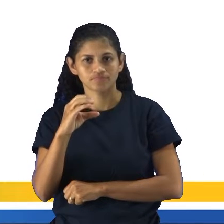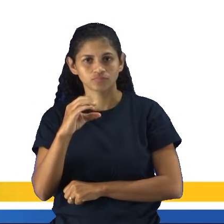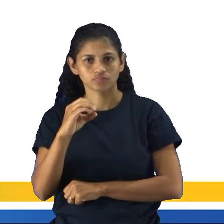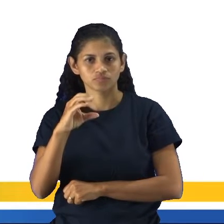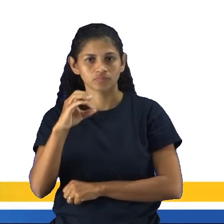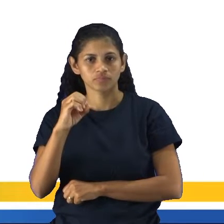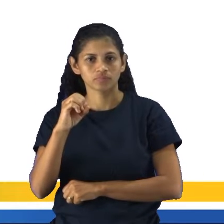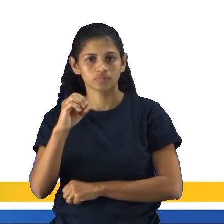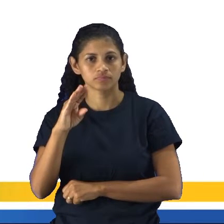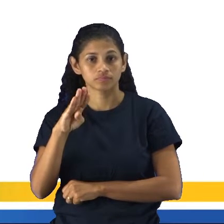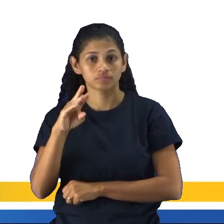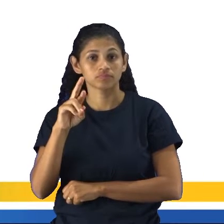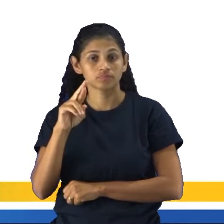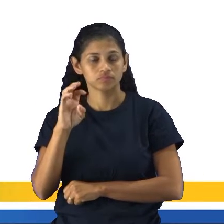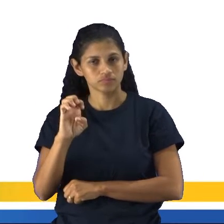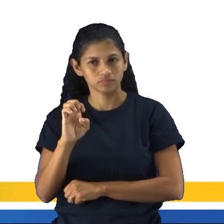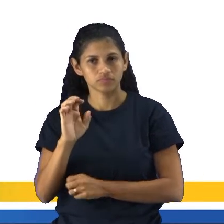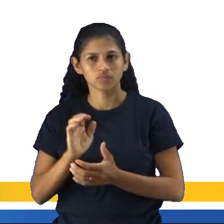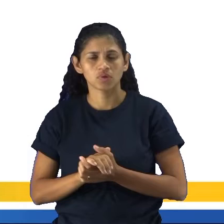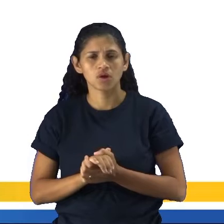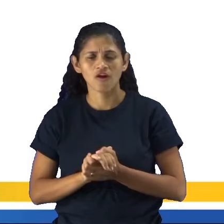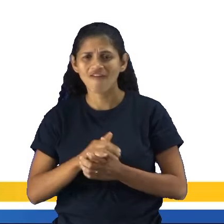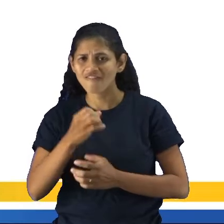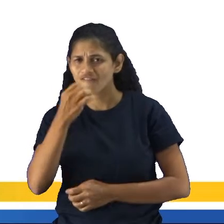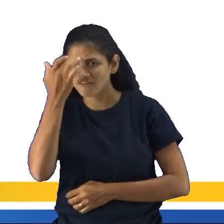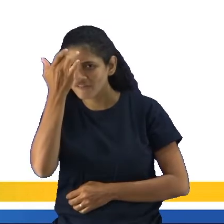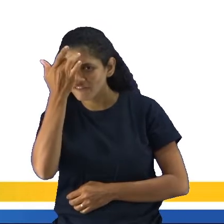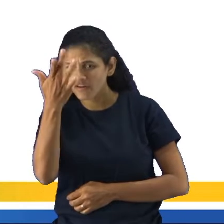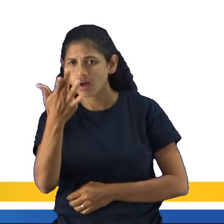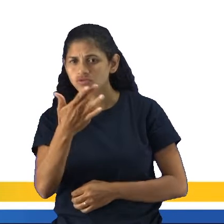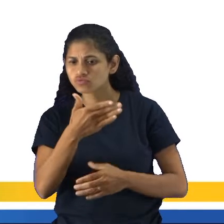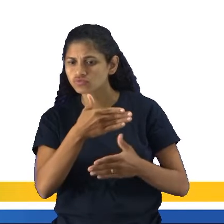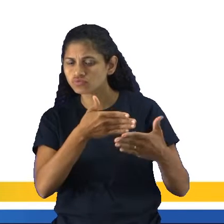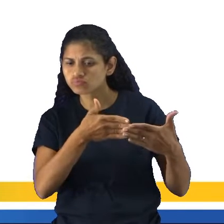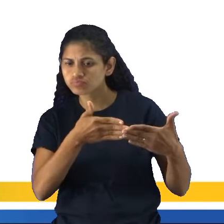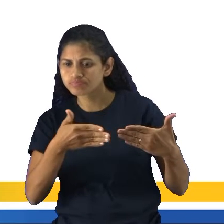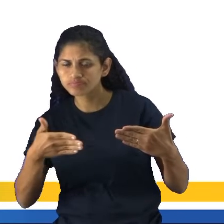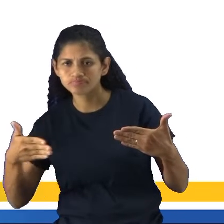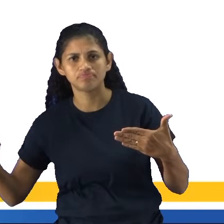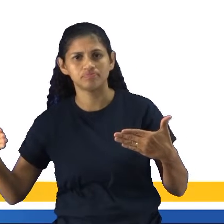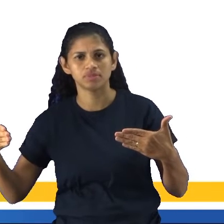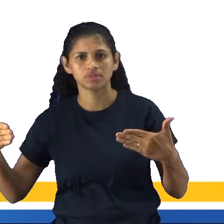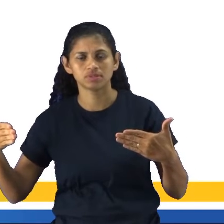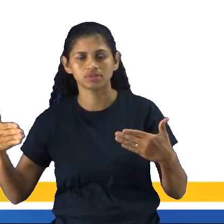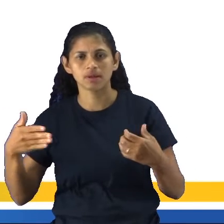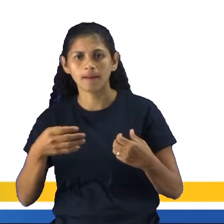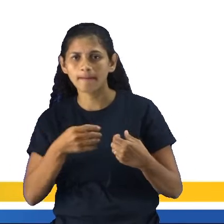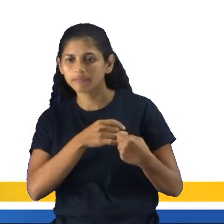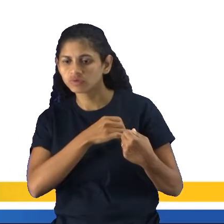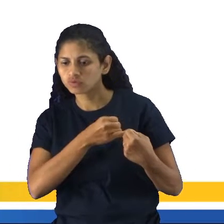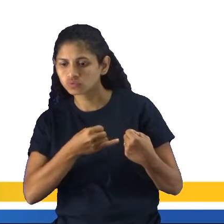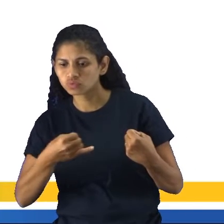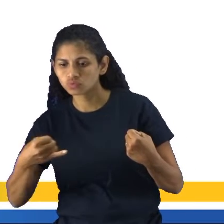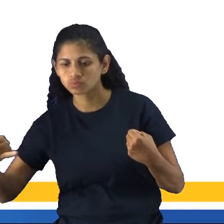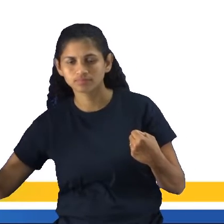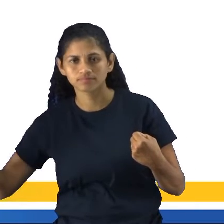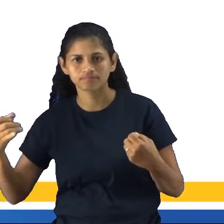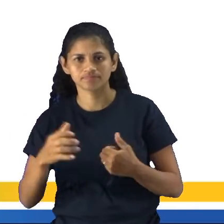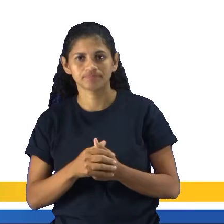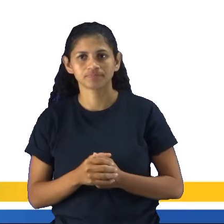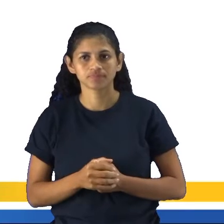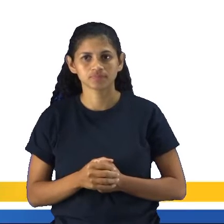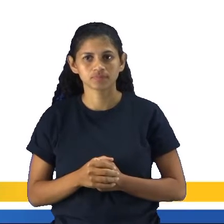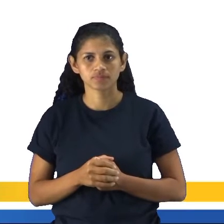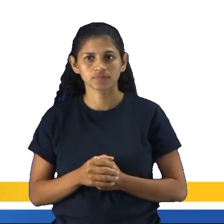um fácil condutor de eletricidade, ele que conduz a eletricidade de uma instalação elétrica, né? E